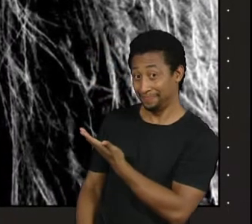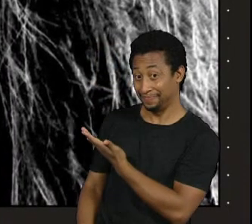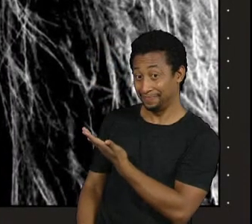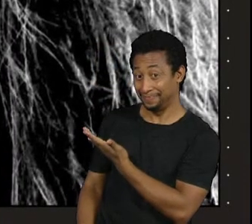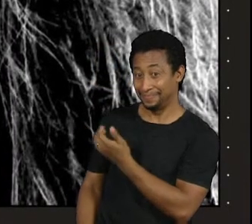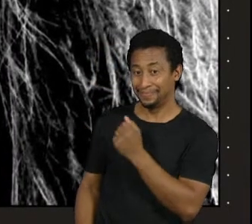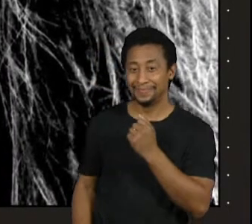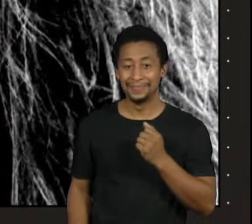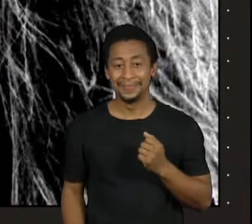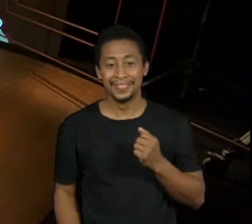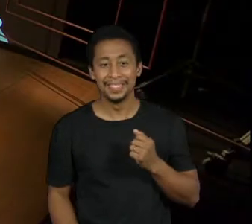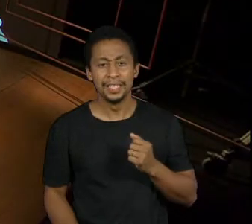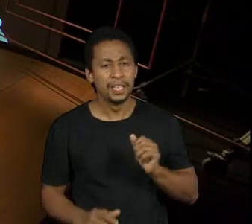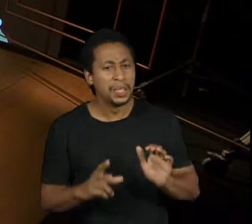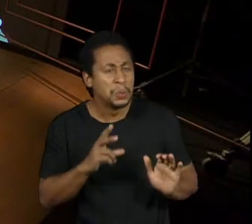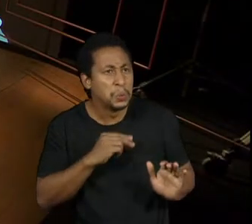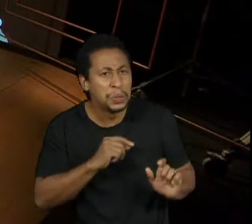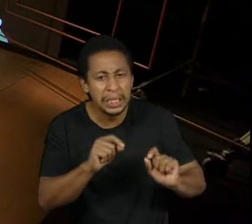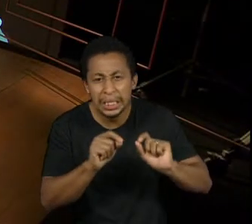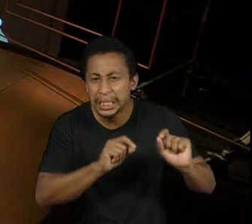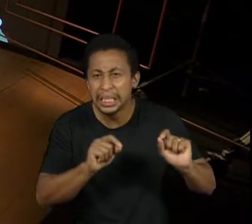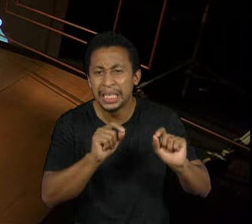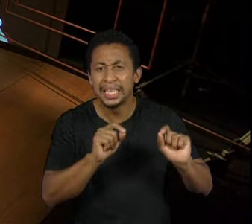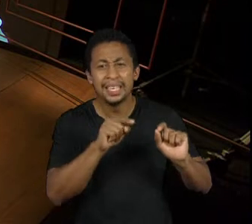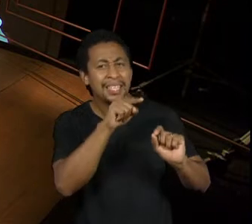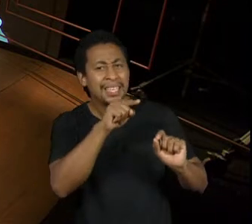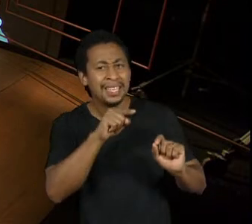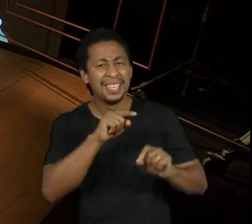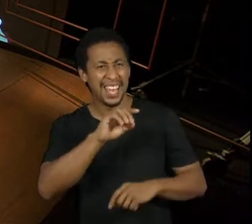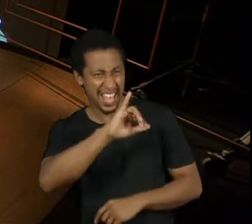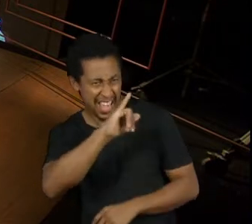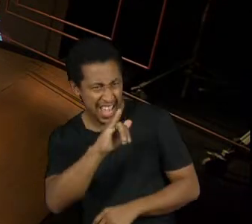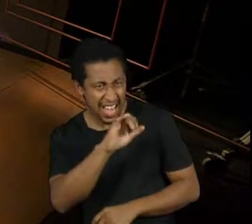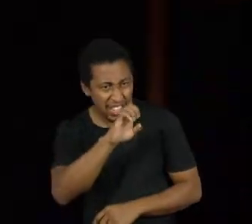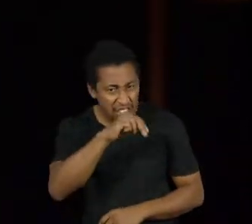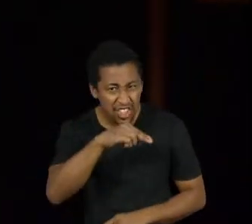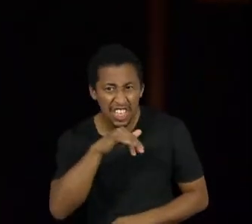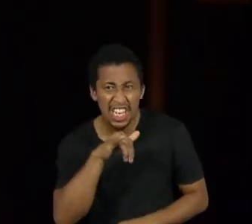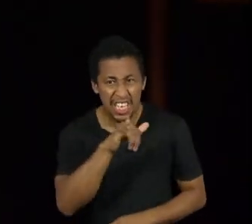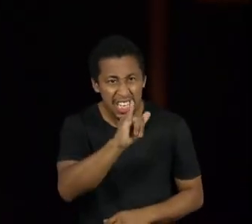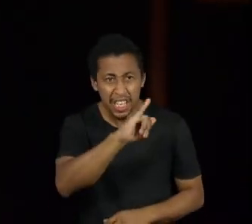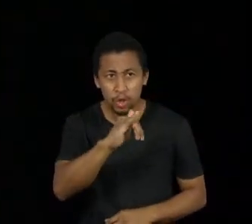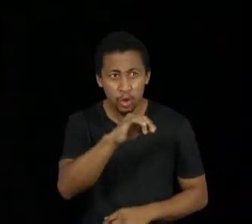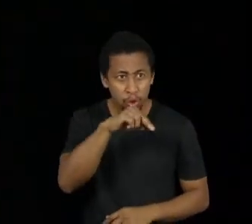Falei, Serguei? Que bagulho é esse?